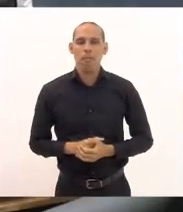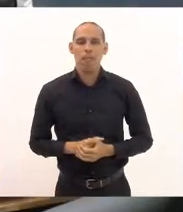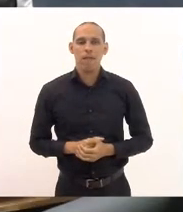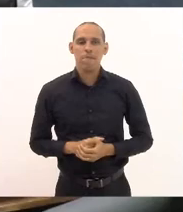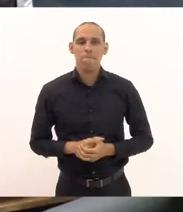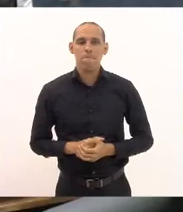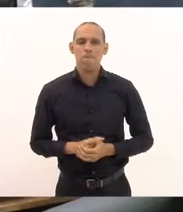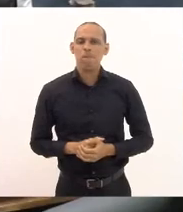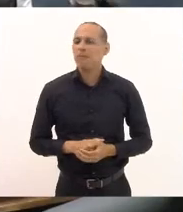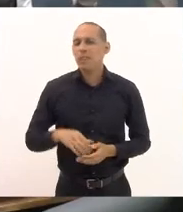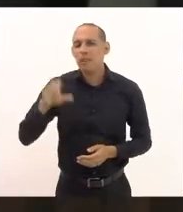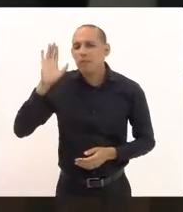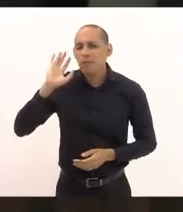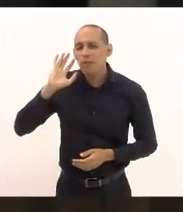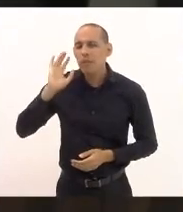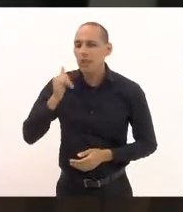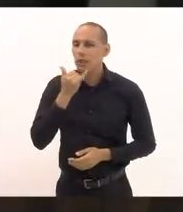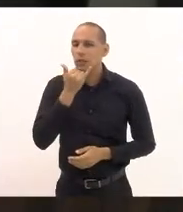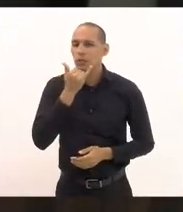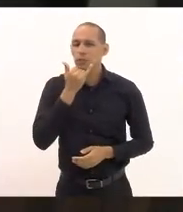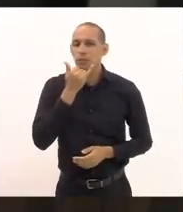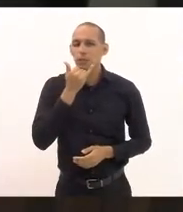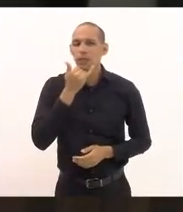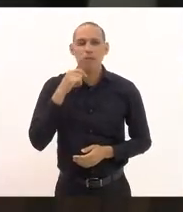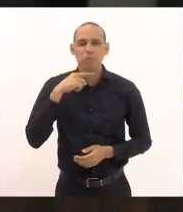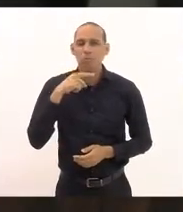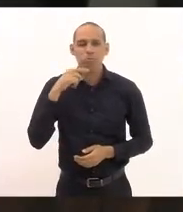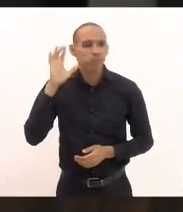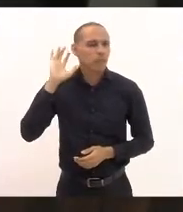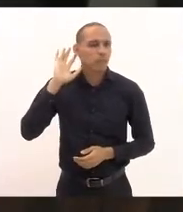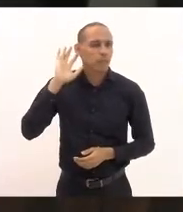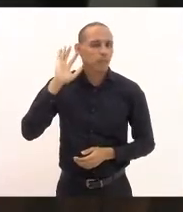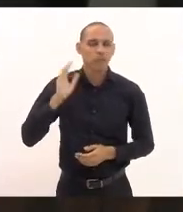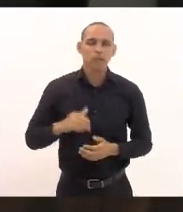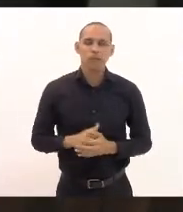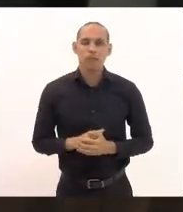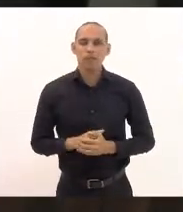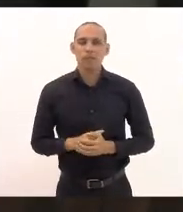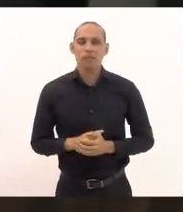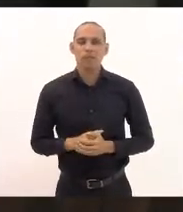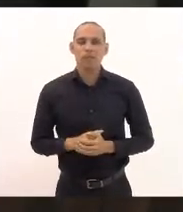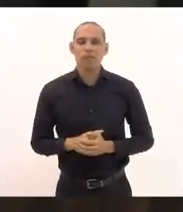presidente. Não saiu no início, Marcelo? Não saiu no início,